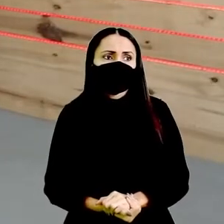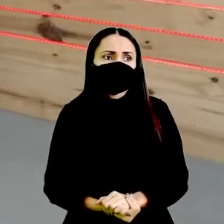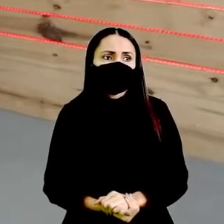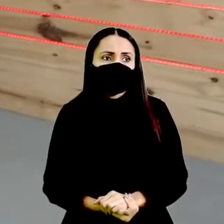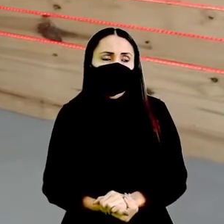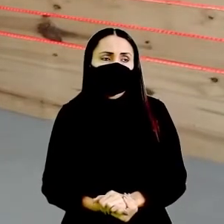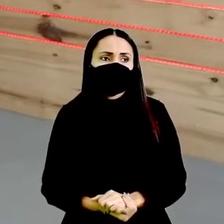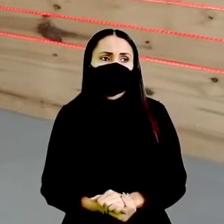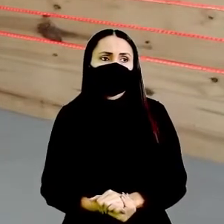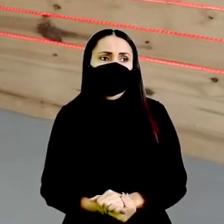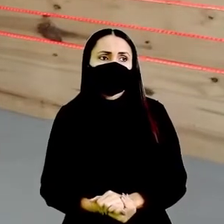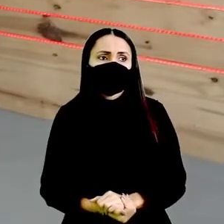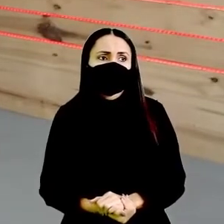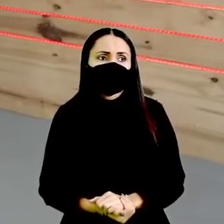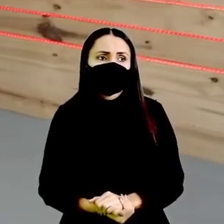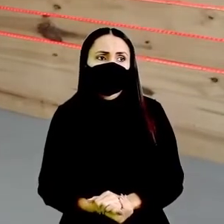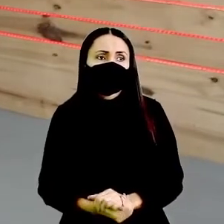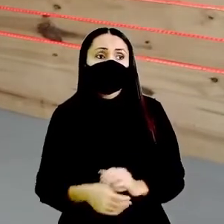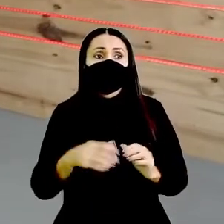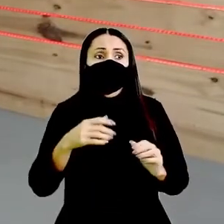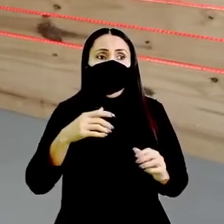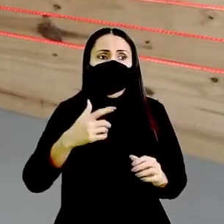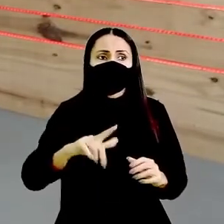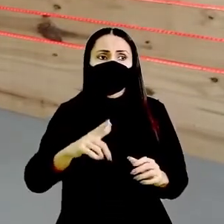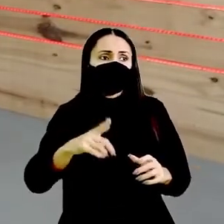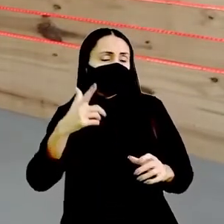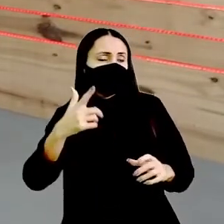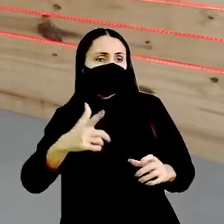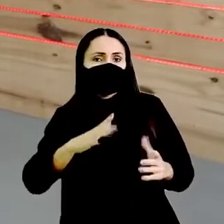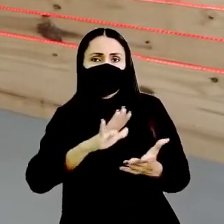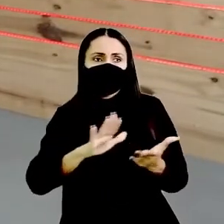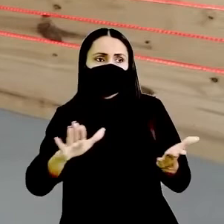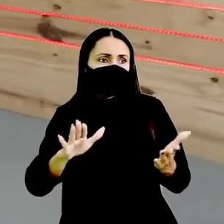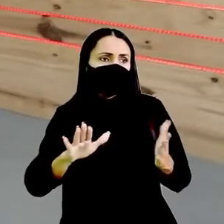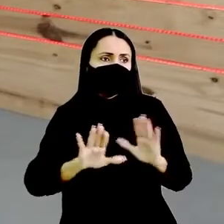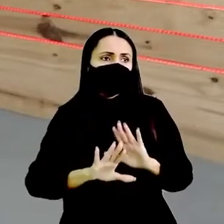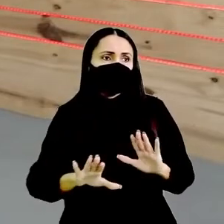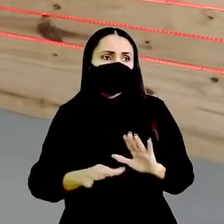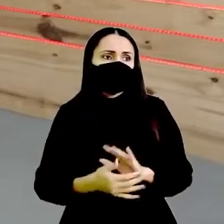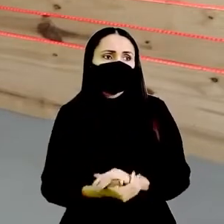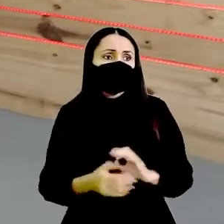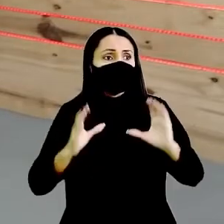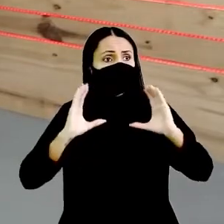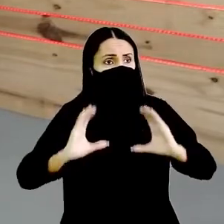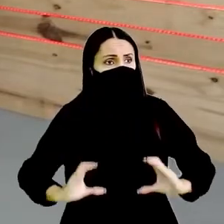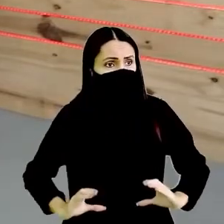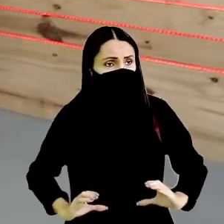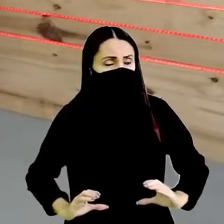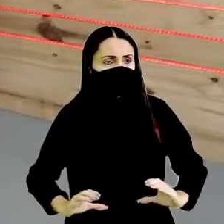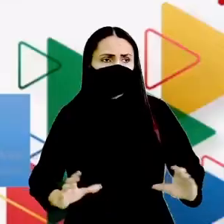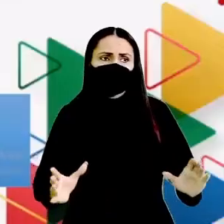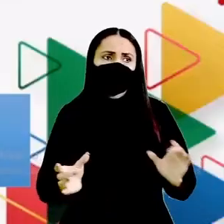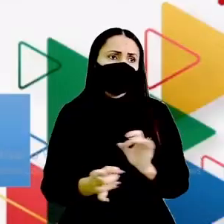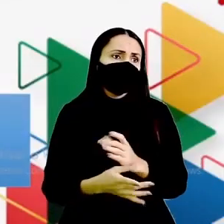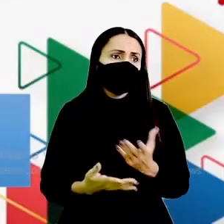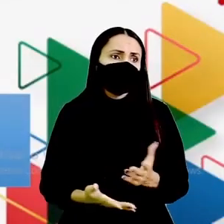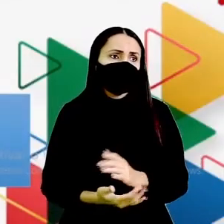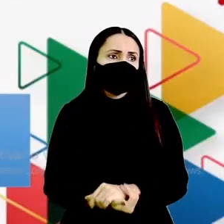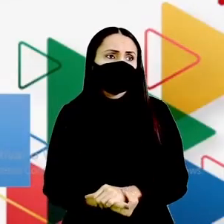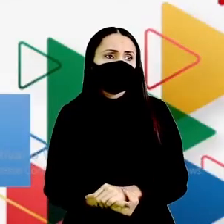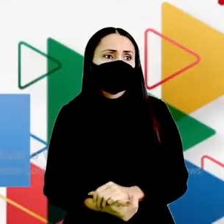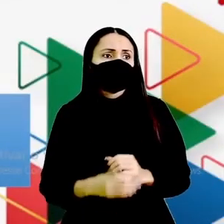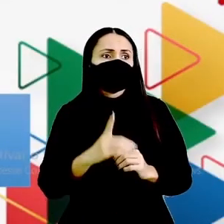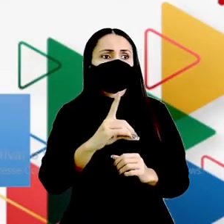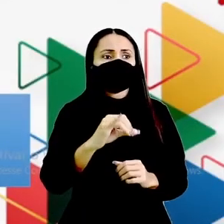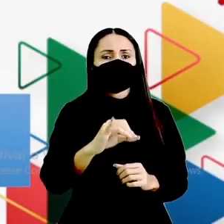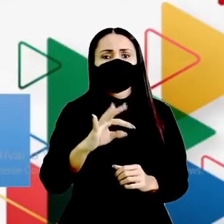tem, também pode ser. Não. Não existe, não. Cidadão é Cidadão, cidadãos e acabou. E chorou. Os ditongos abertos ei, oi